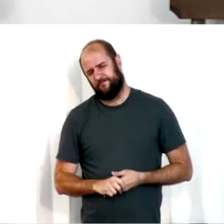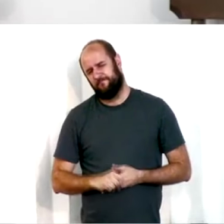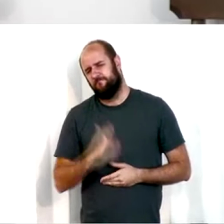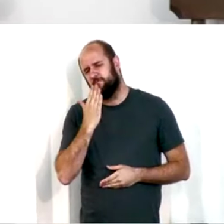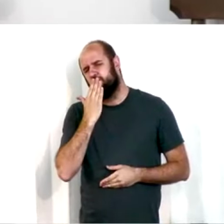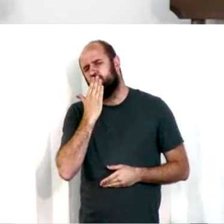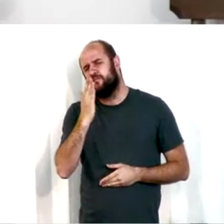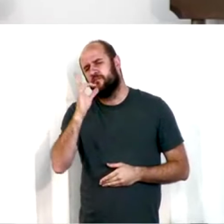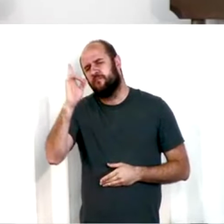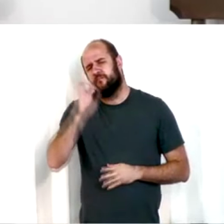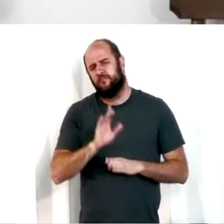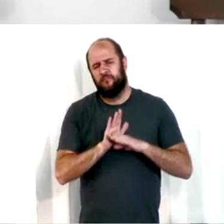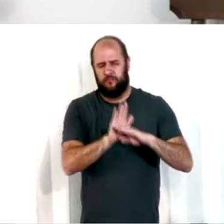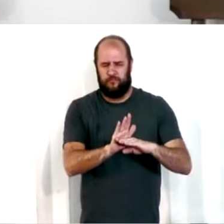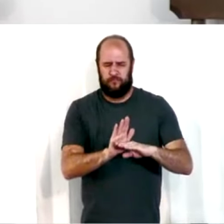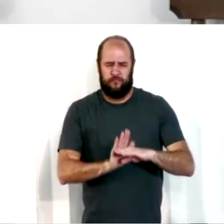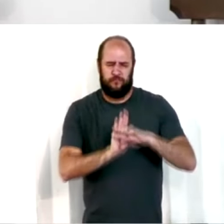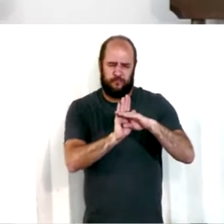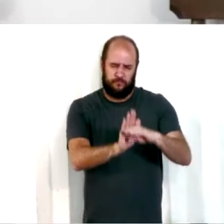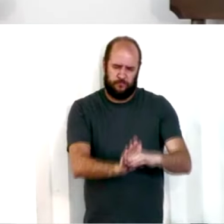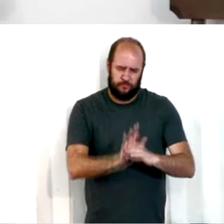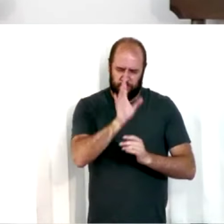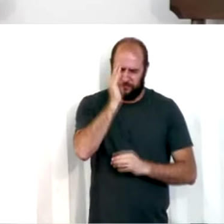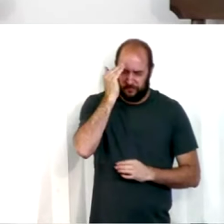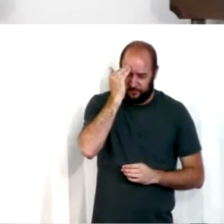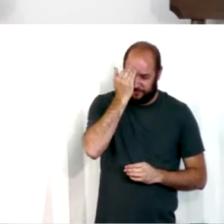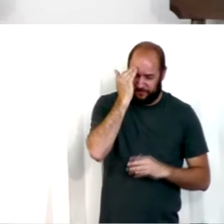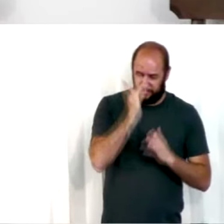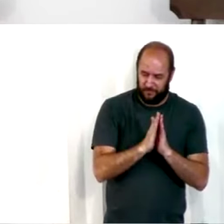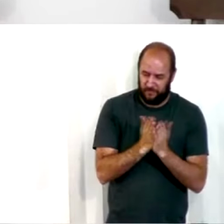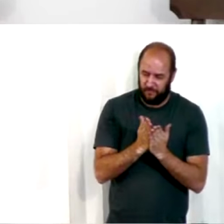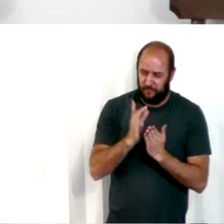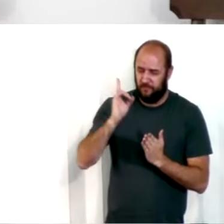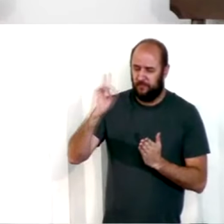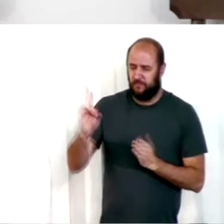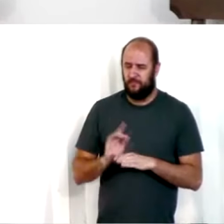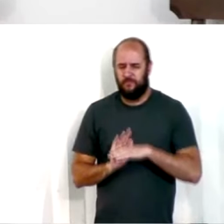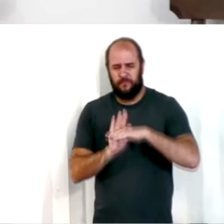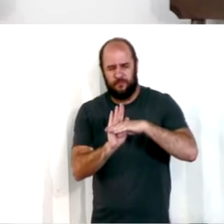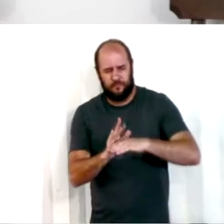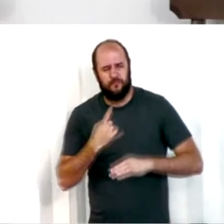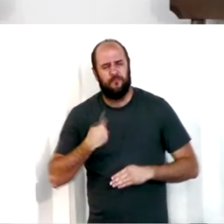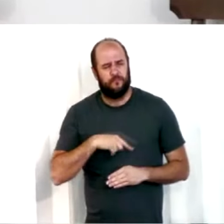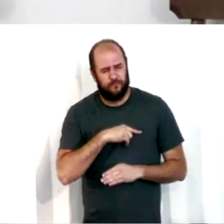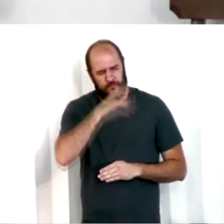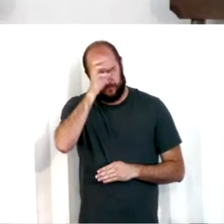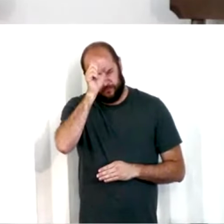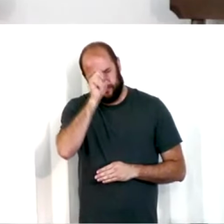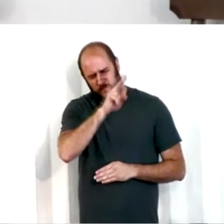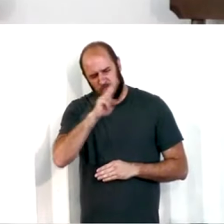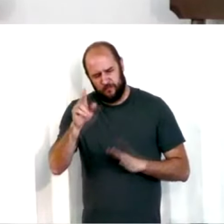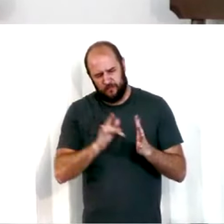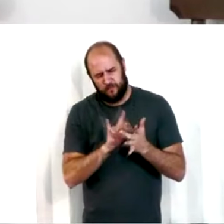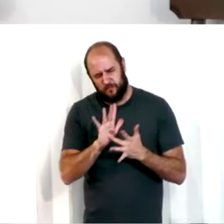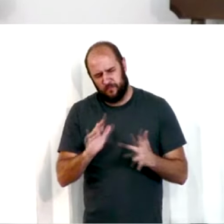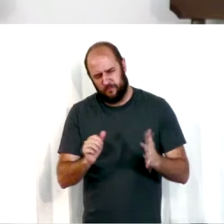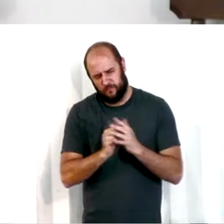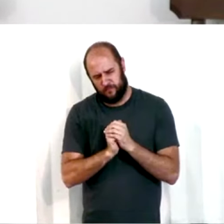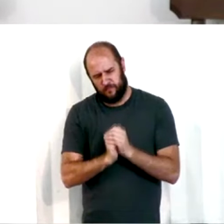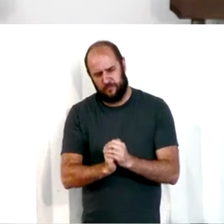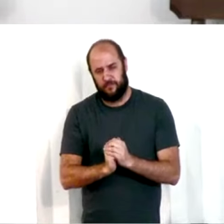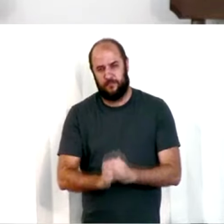Ajuda-nos, Deus, ajuda-nos a compreender a Tua Palavra, ajuda-nos a viver a Tua Palavra, em nome de Cristo Jesus.